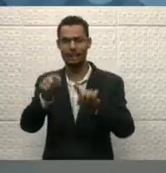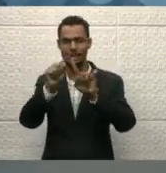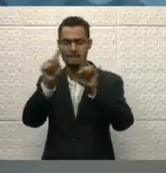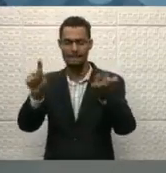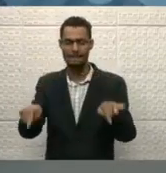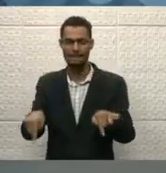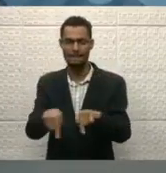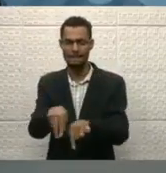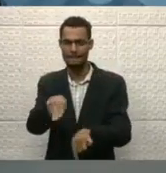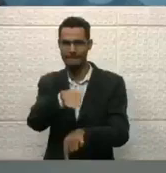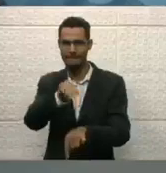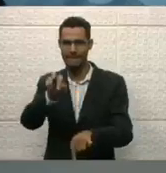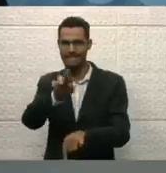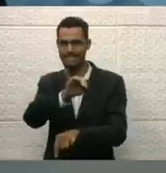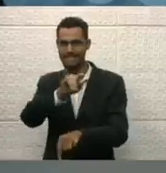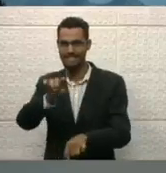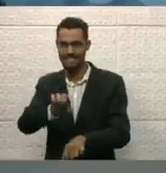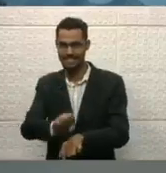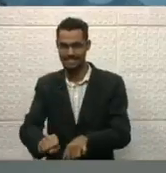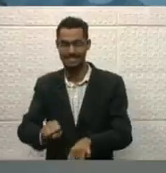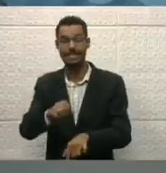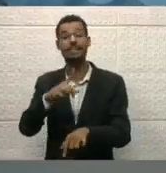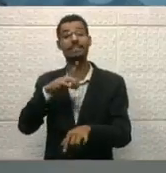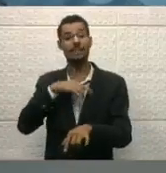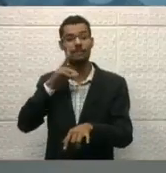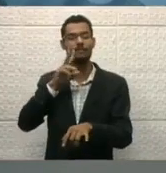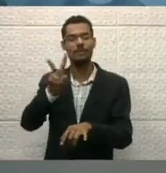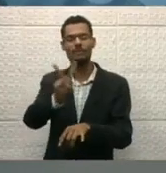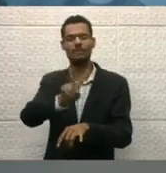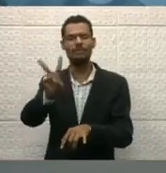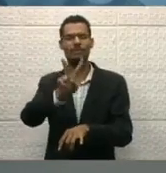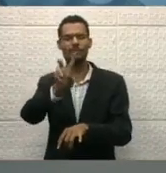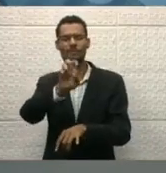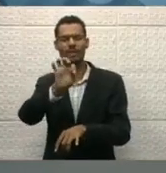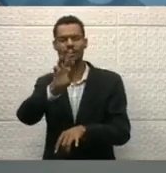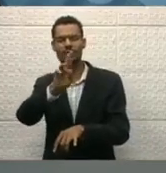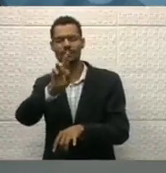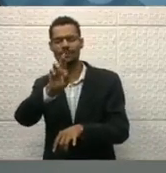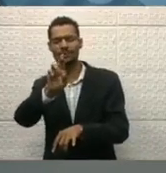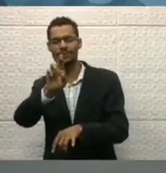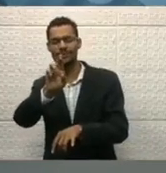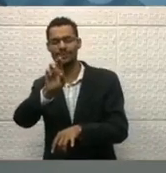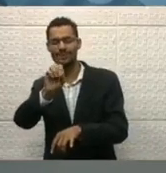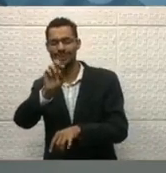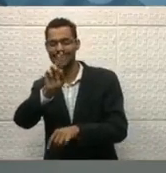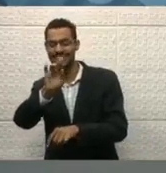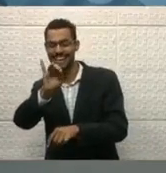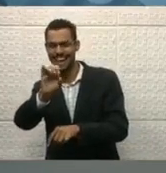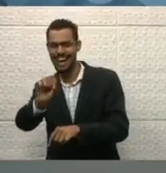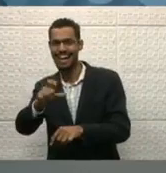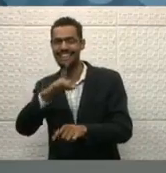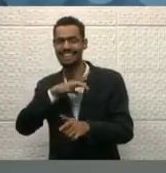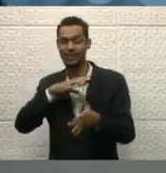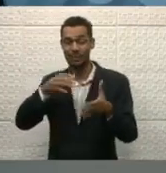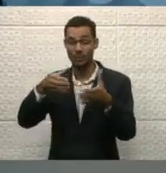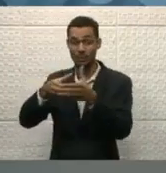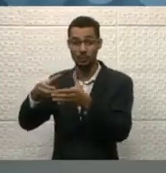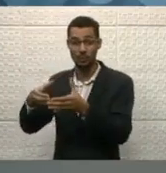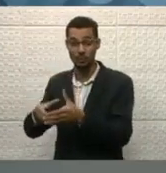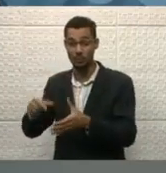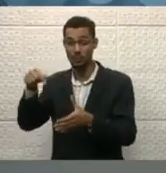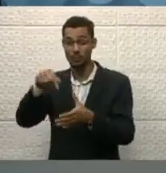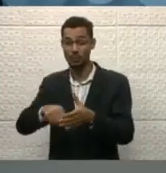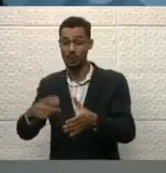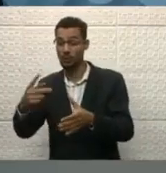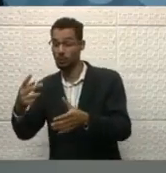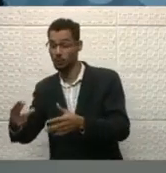matricial. Nós estudamos os espaços vetoriais, com as suas caracterizações, como sendo um conjunto dotado de